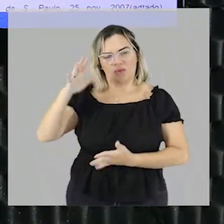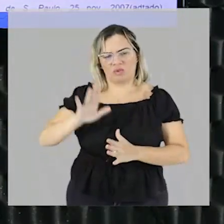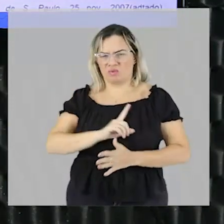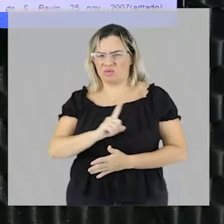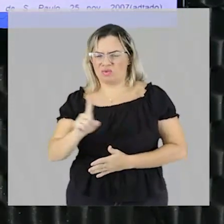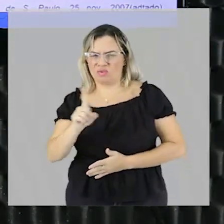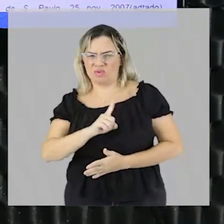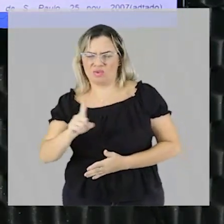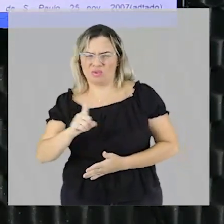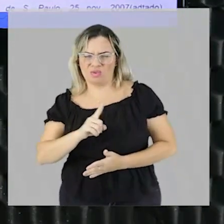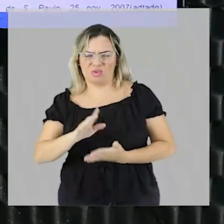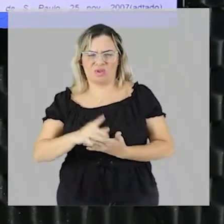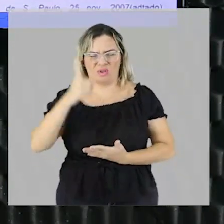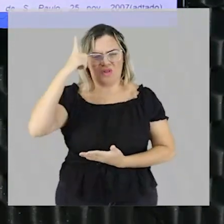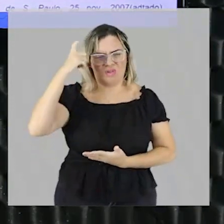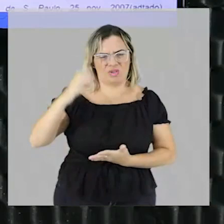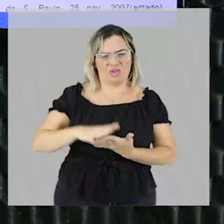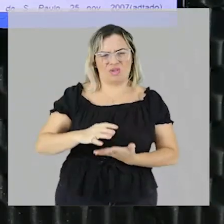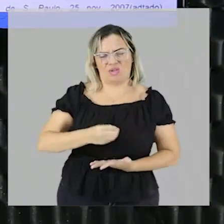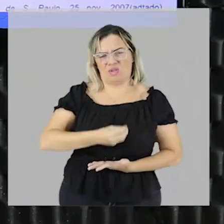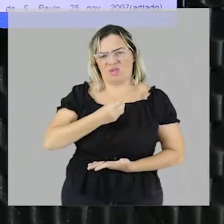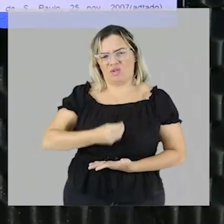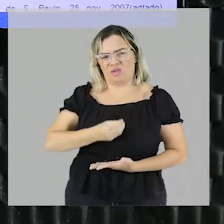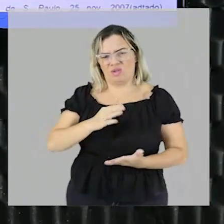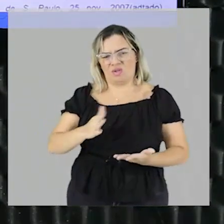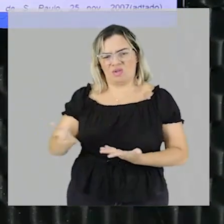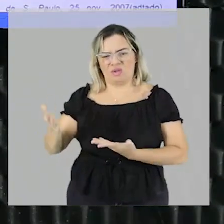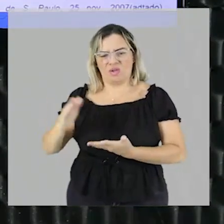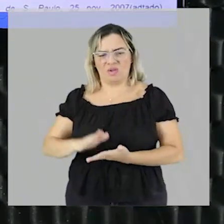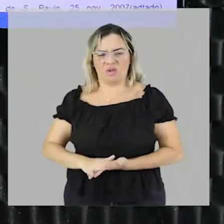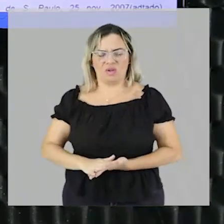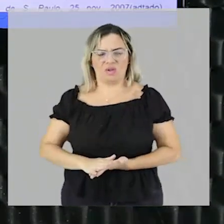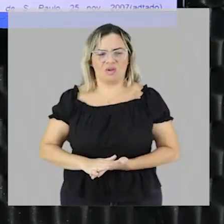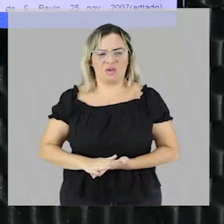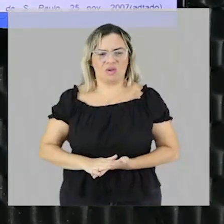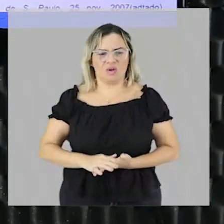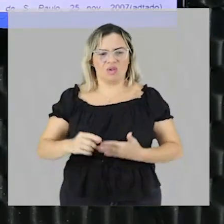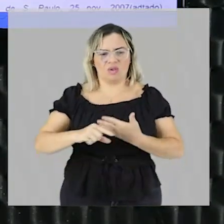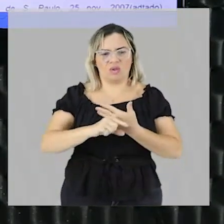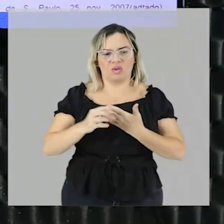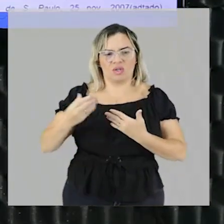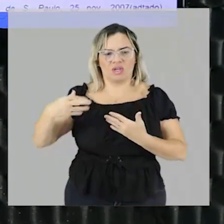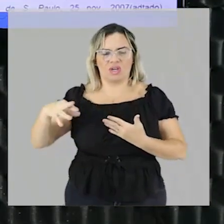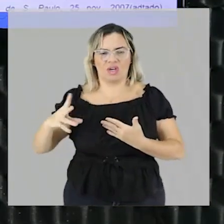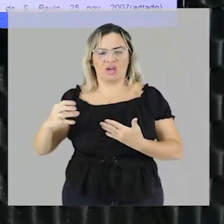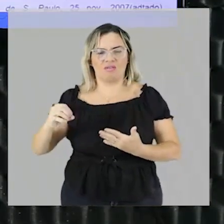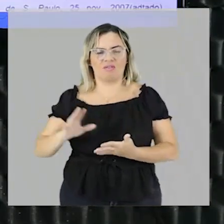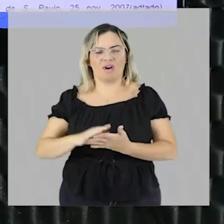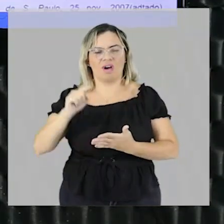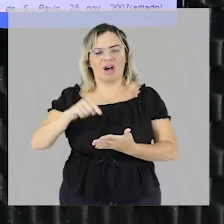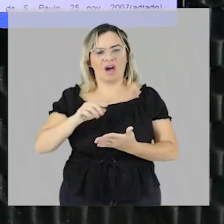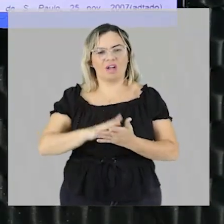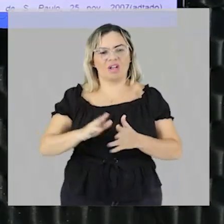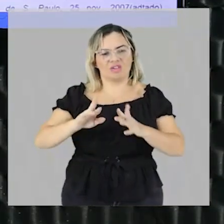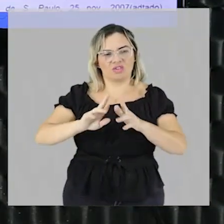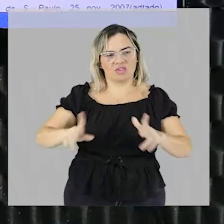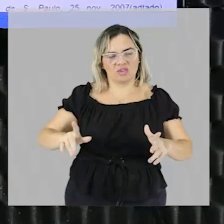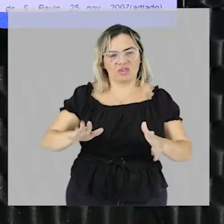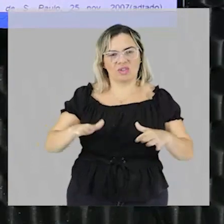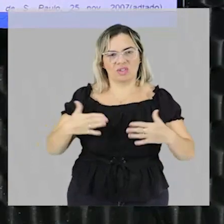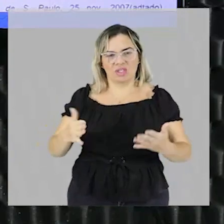vinda da corte, às medidas joaninas, como se vê o José Murilo de Carvalho. Então, os dois textos, eles têm